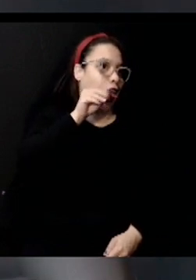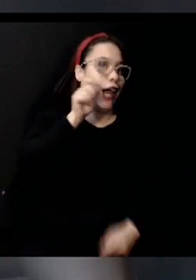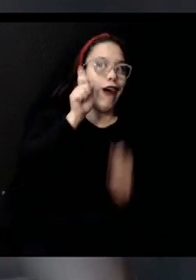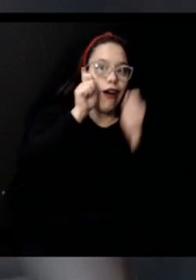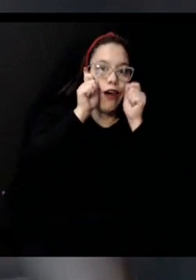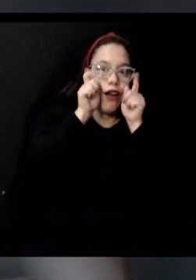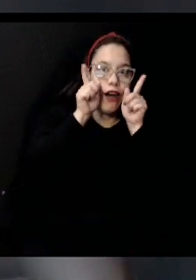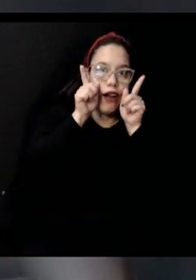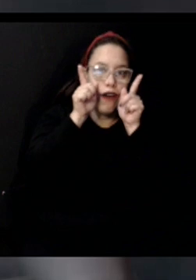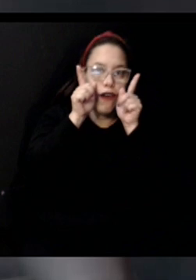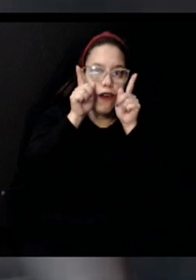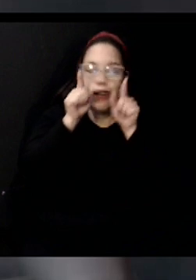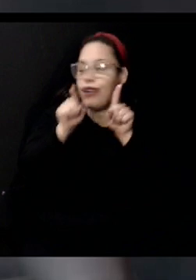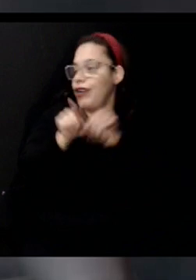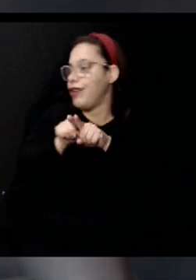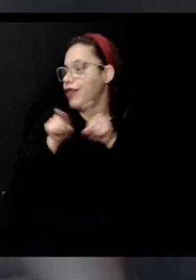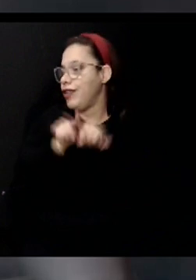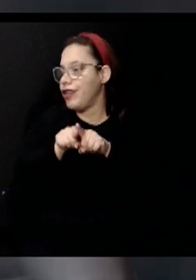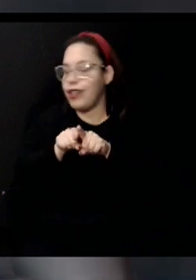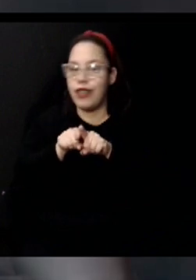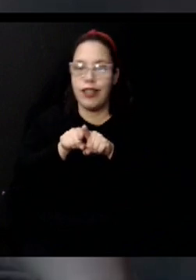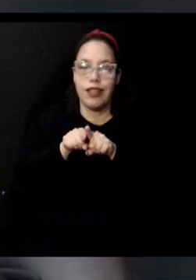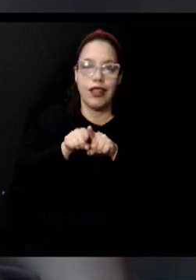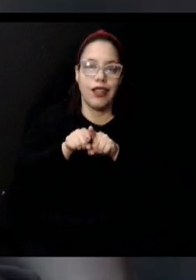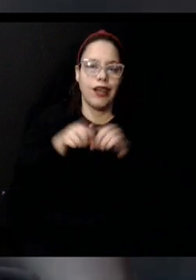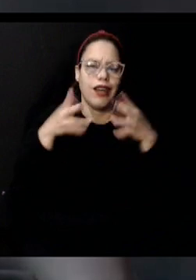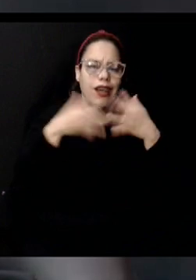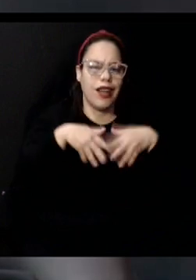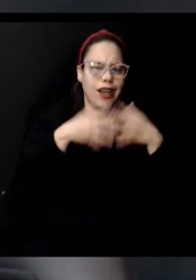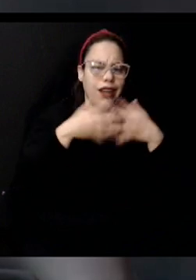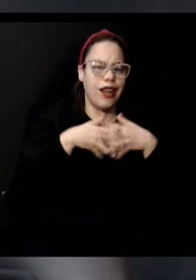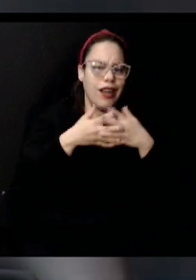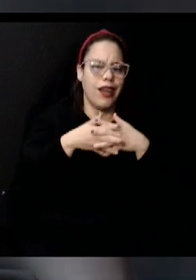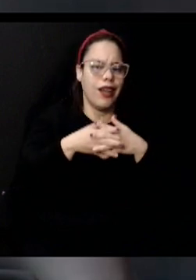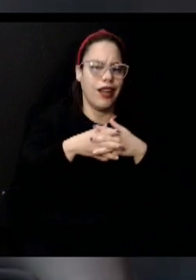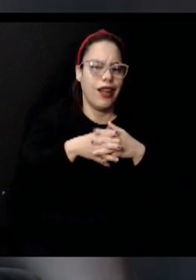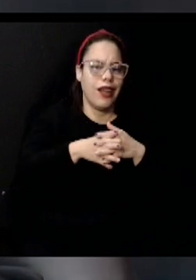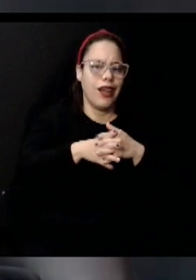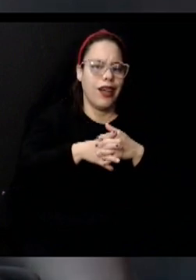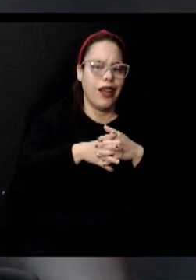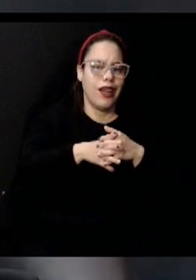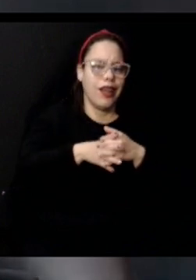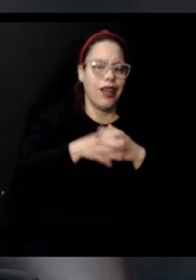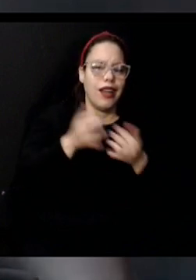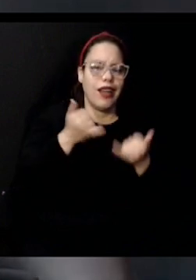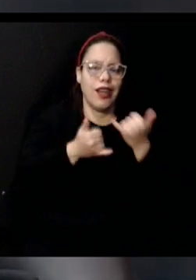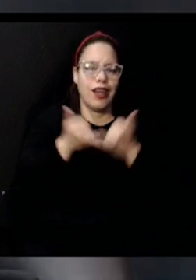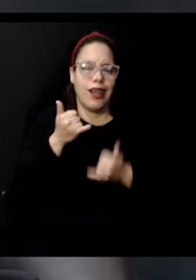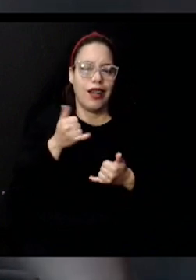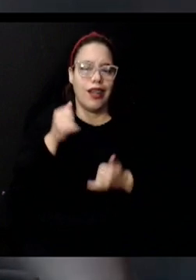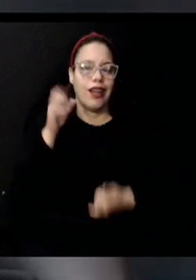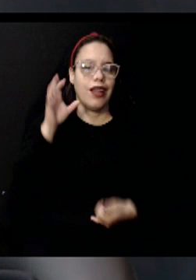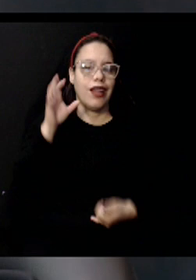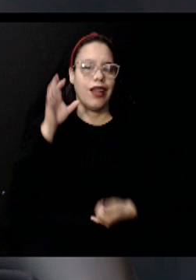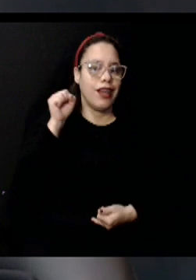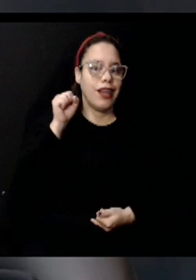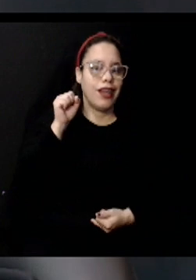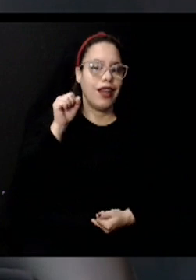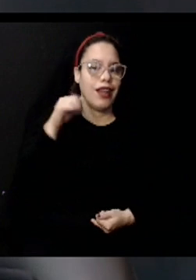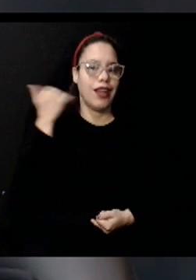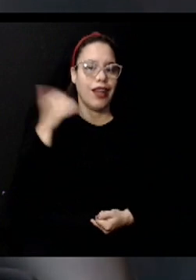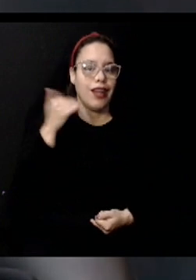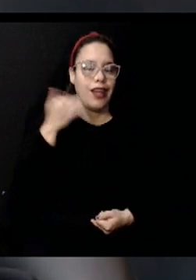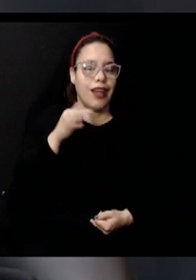assim, também. tem aquela confusão e eu às vezes Aham. eu e meu marido a gente brinca, que a gente fica escutando eles falando: "Falei, ixi, a festa foi boa